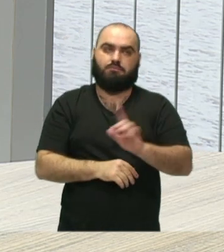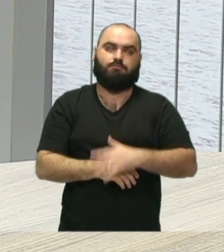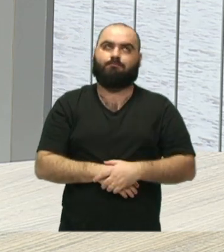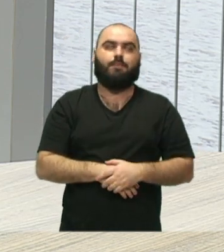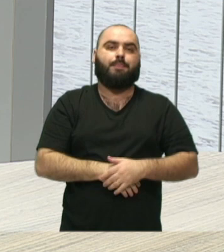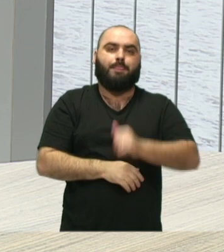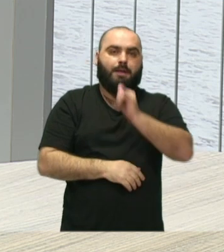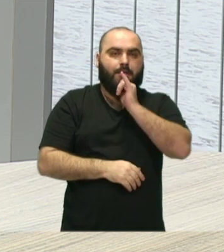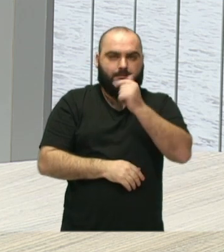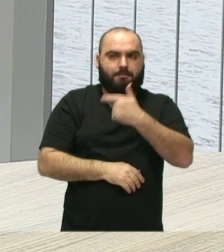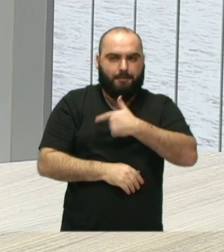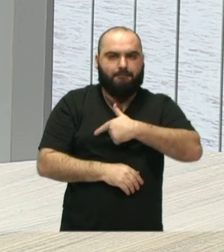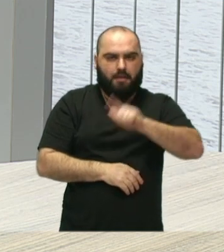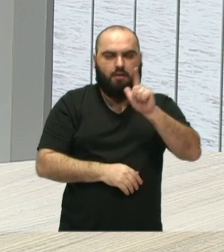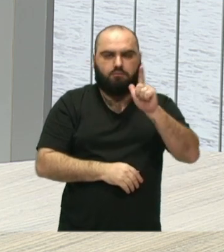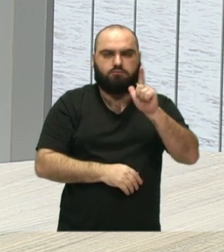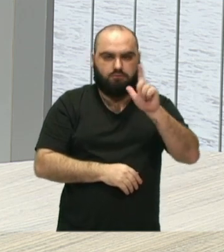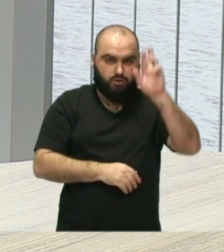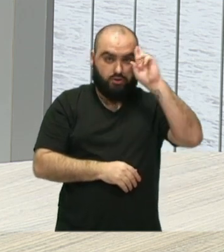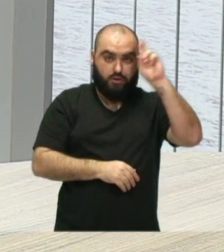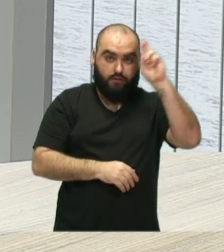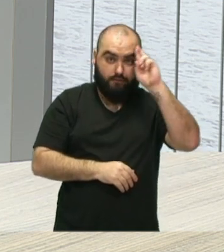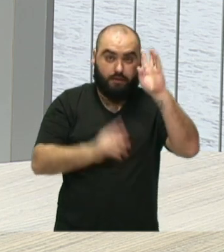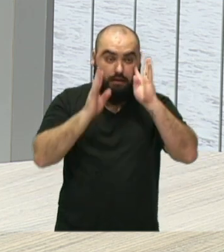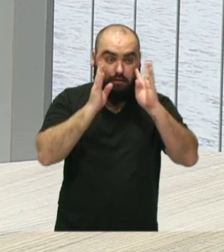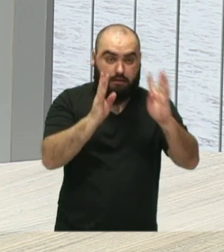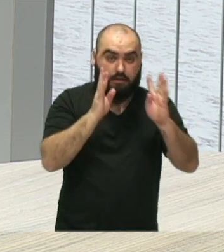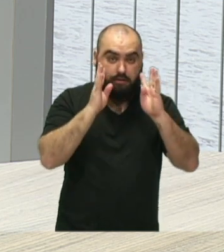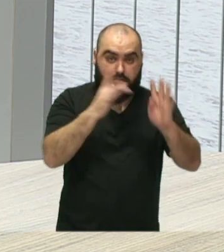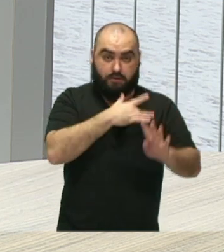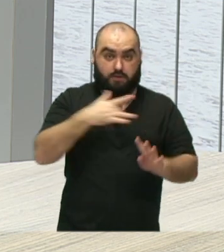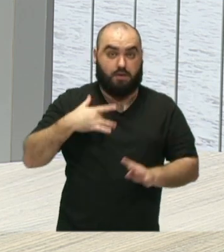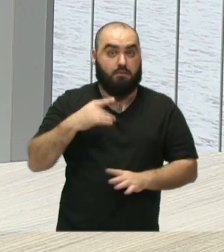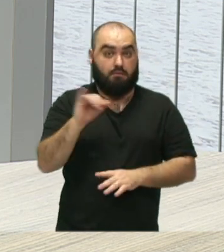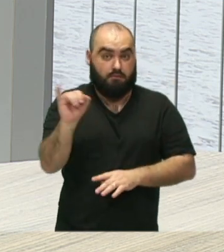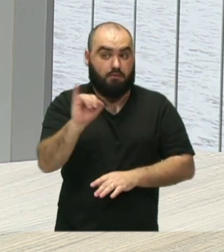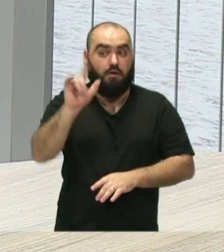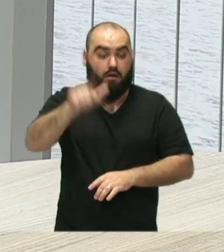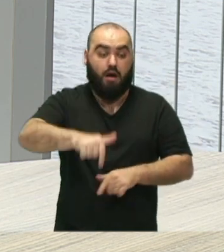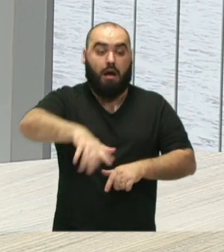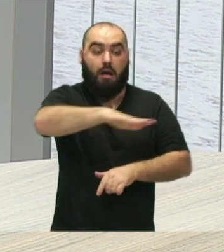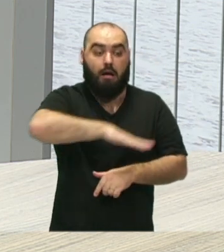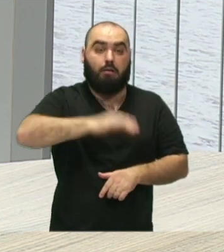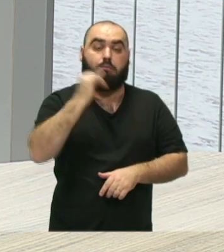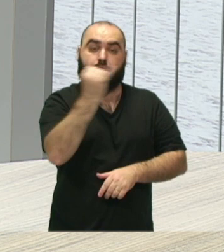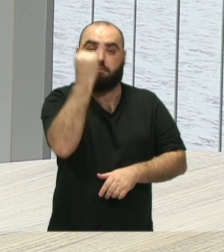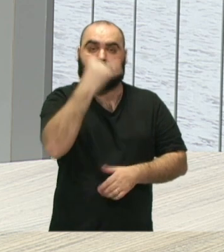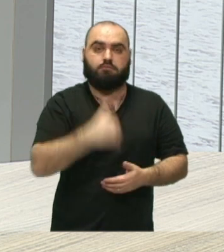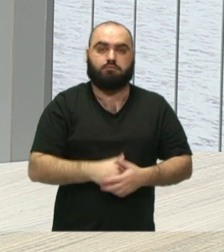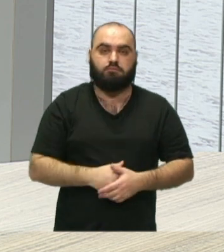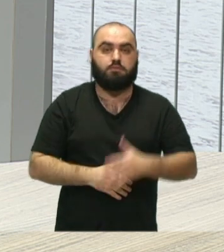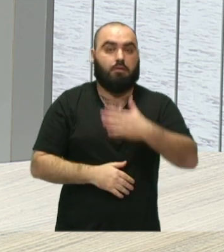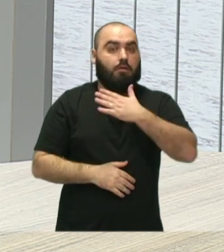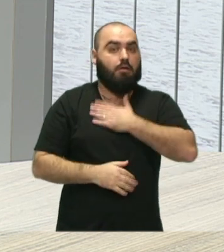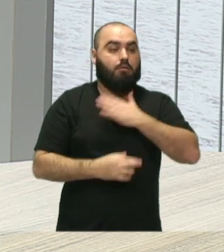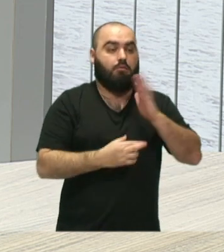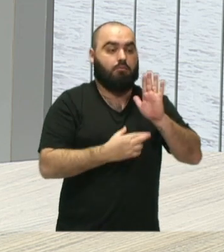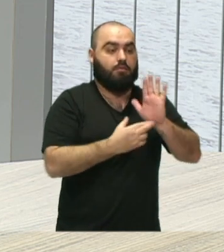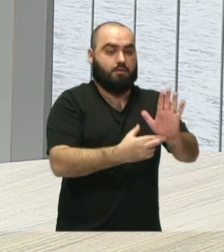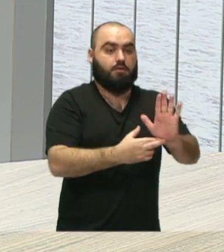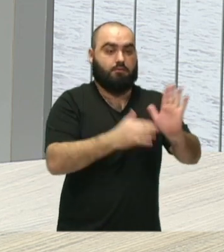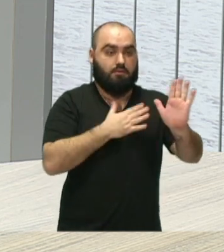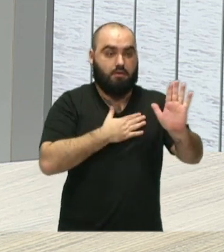a Atenção em Saúde em Itajaí, que é um dos departamentos mais importantes da Secretaria, eu vinha por mim e por toda